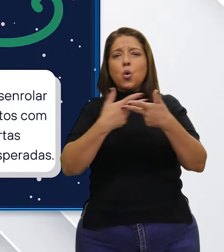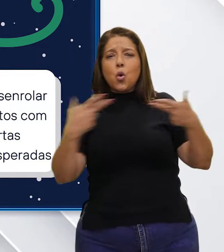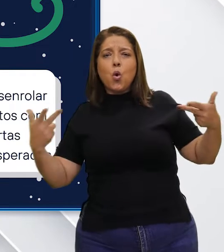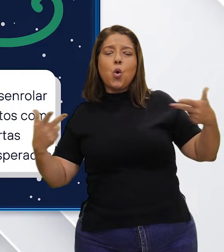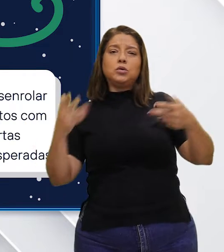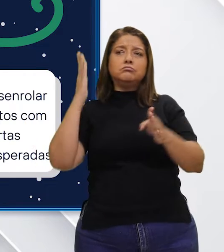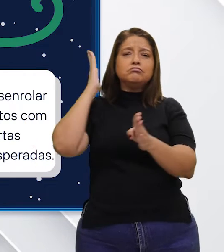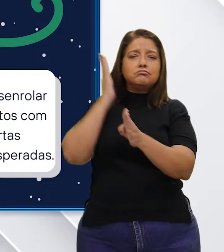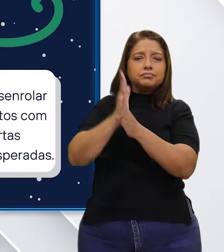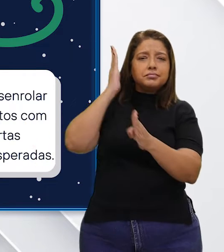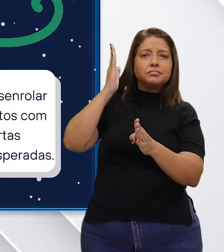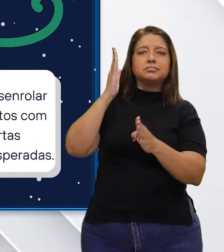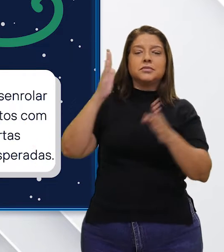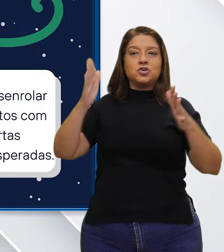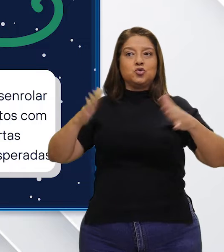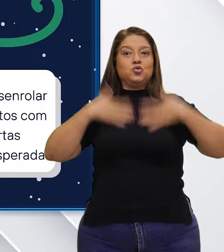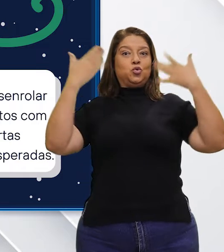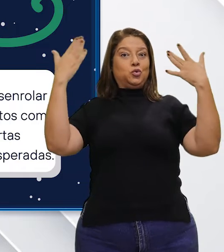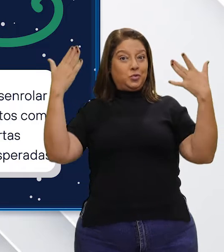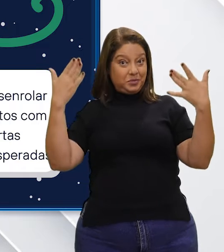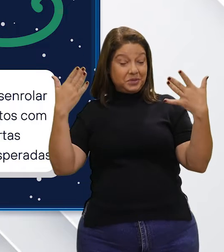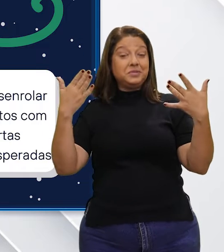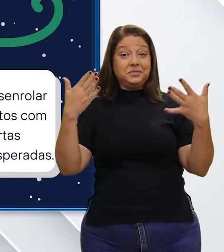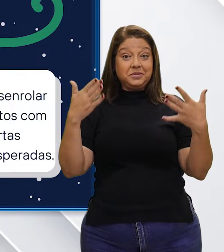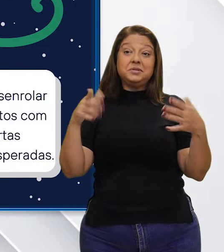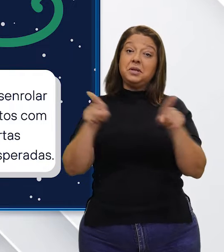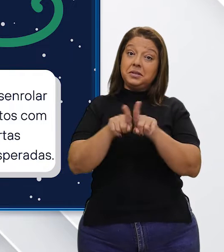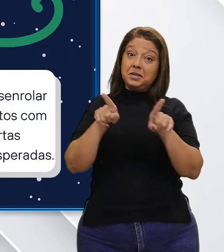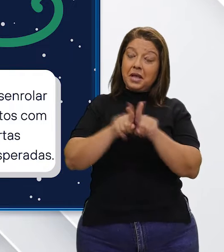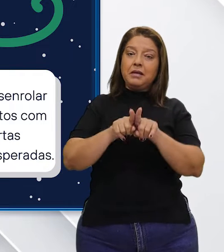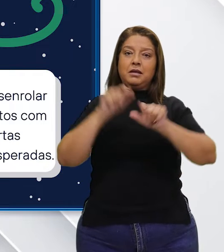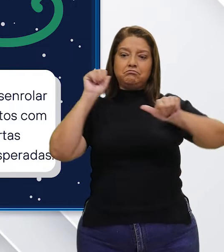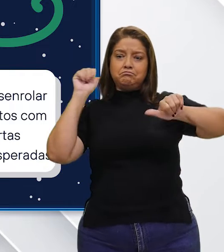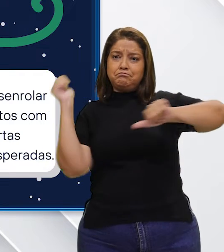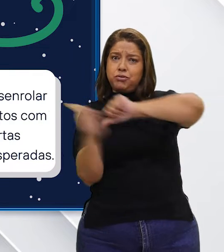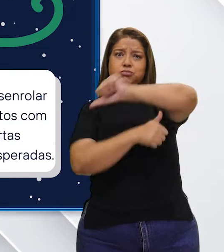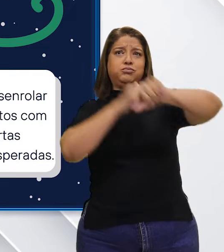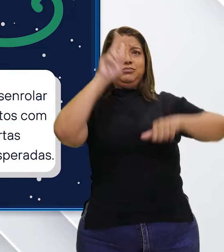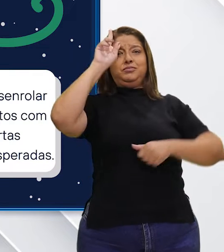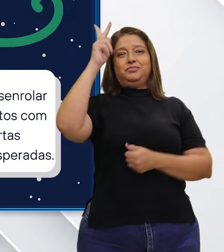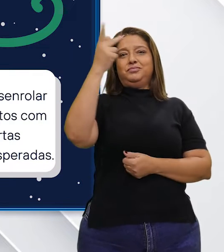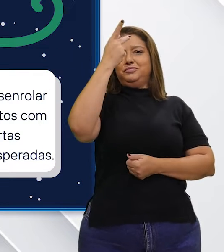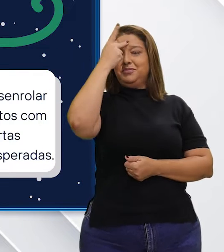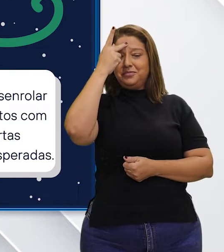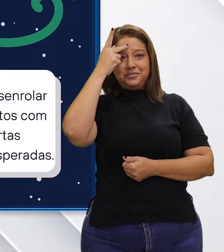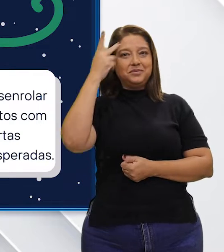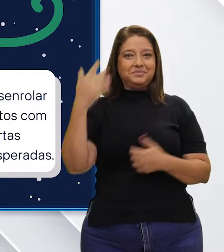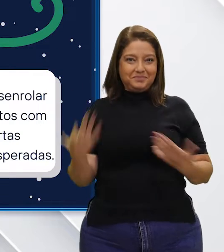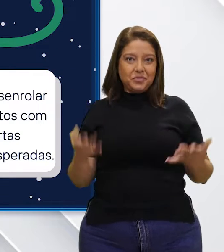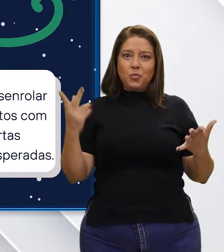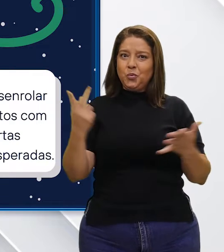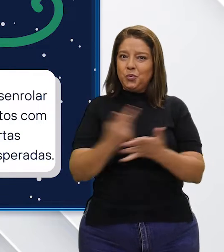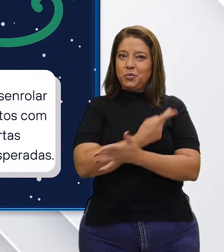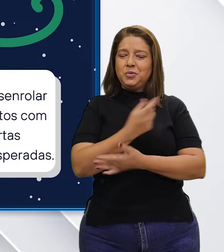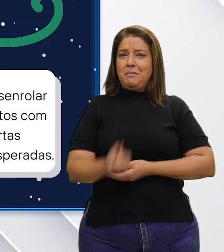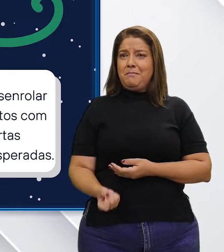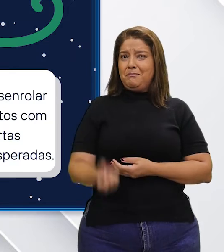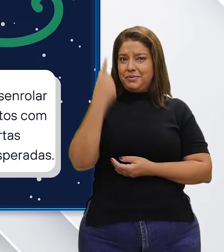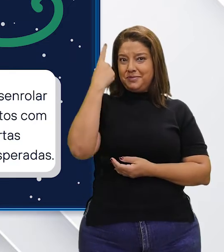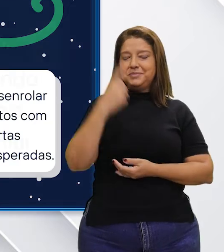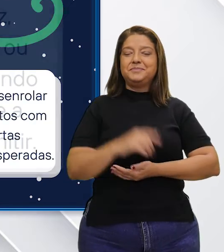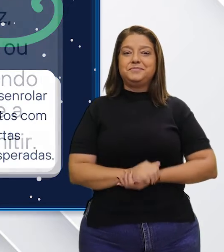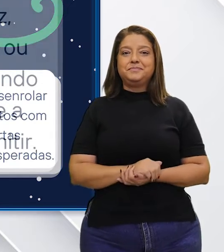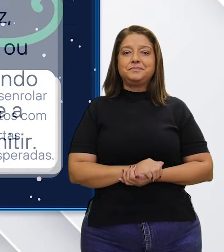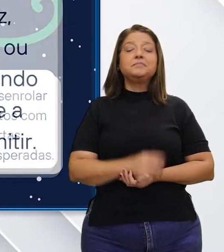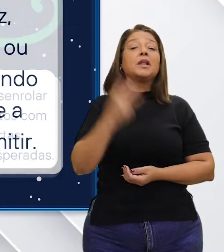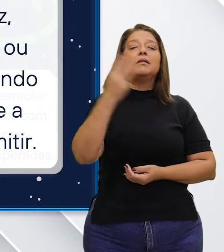seres sobrenaturais, descobertas surpreendentes ou reviravoltas